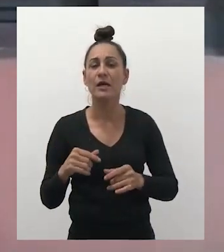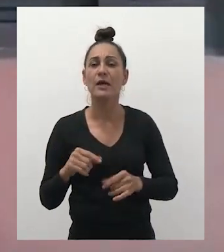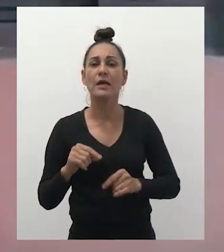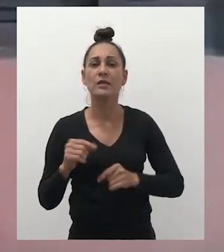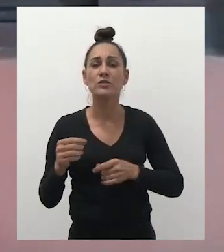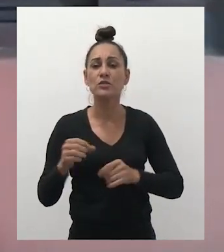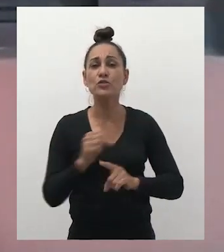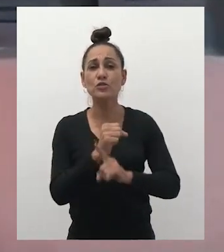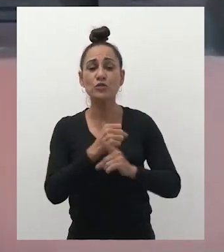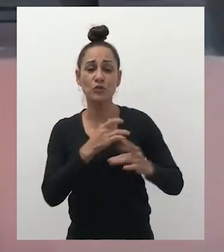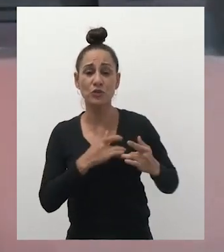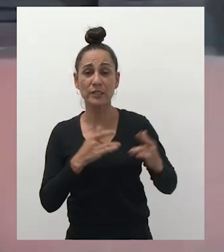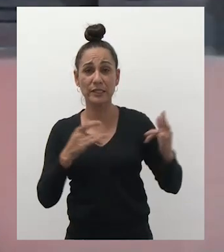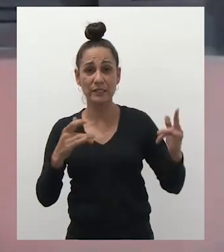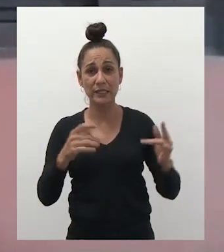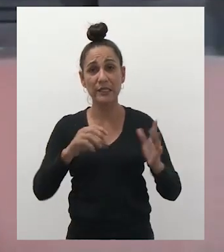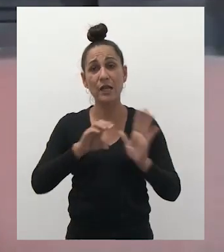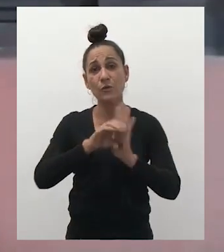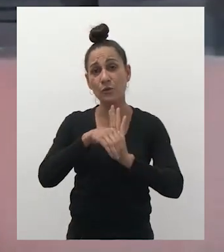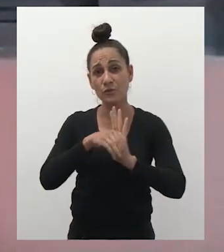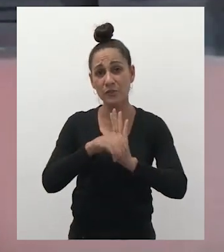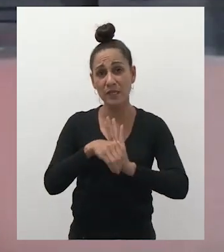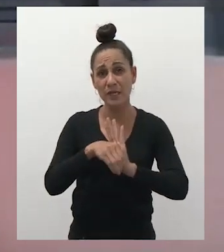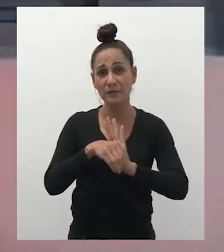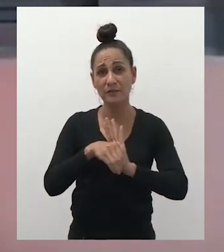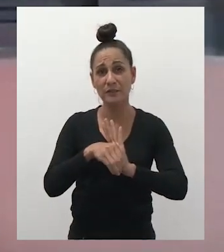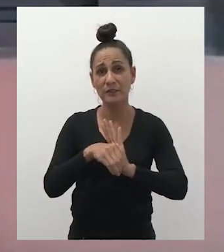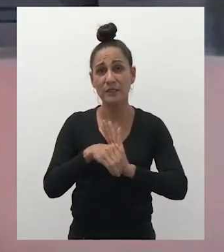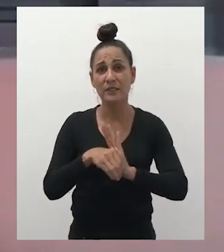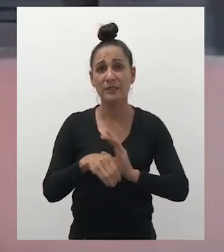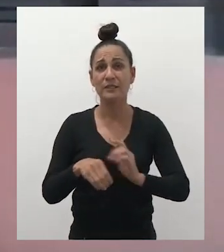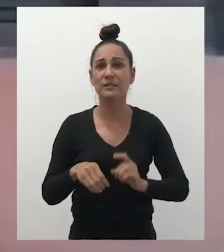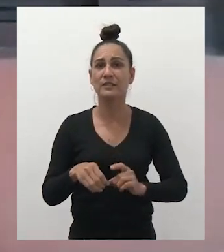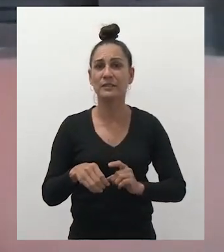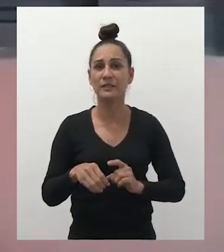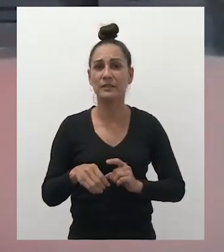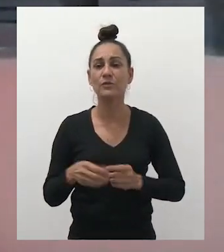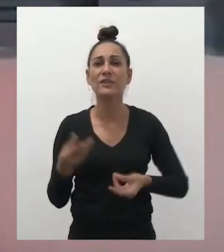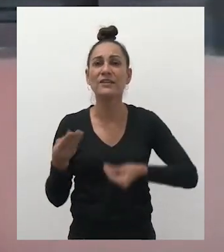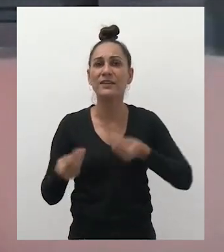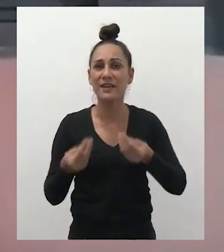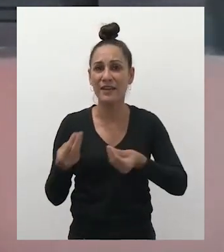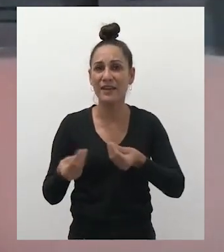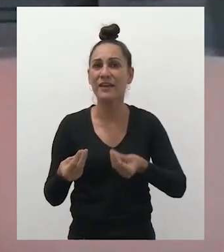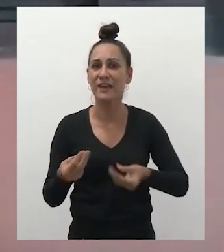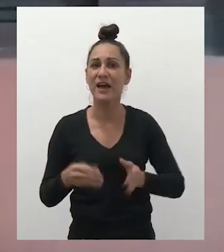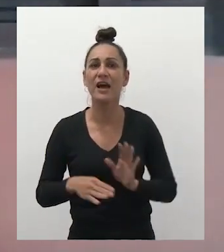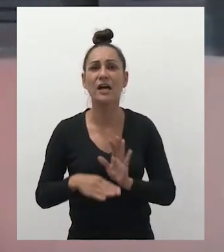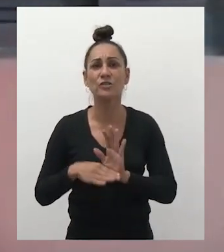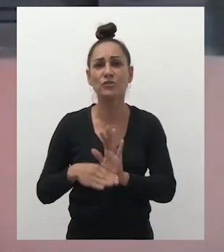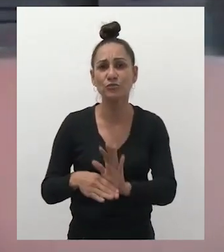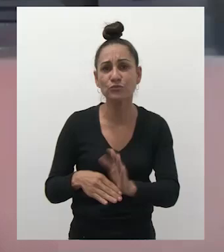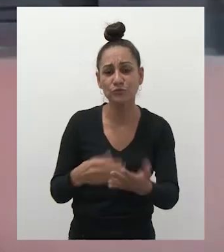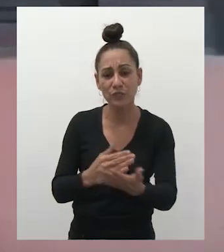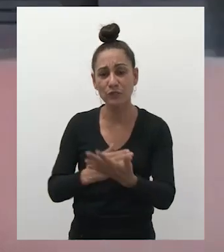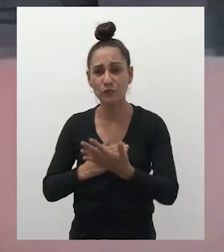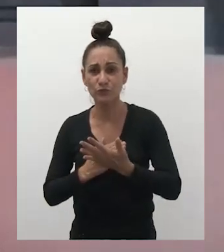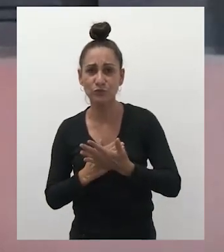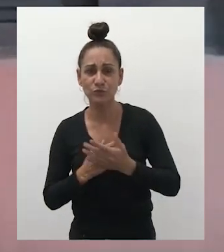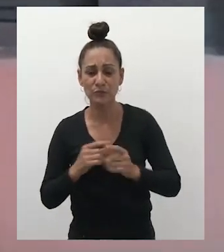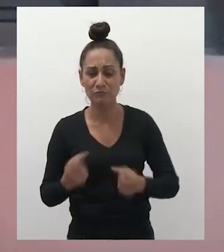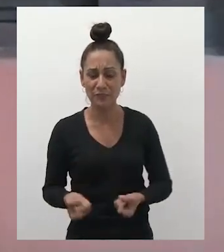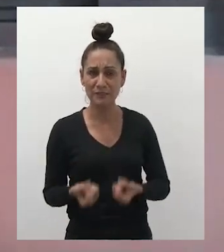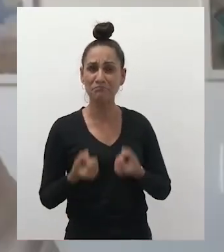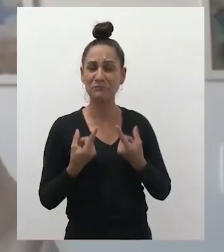solidariedade é um conceito que você poderia retomar, por gentileza, porque a sua definição me causou